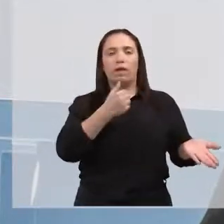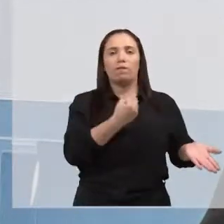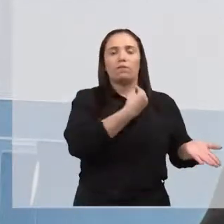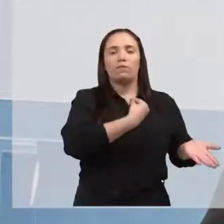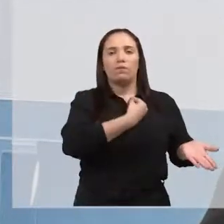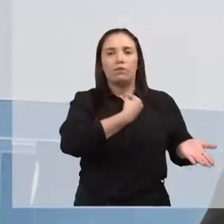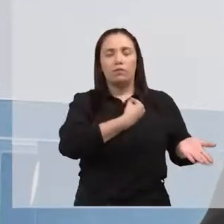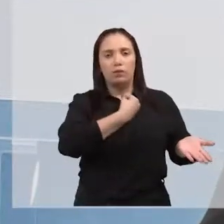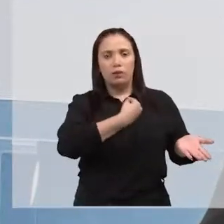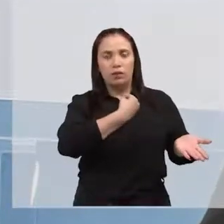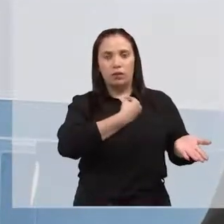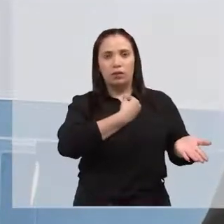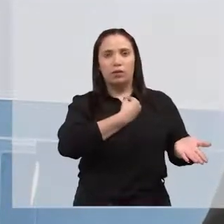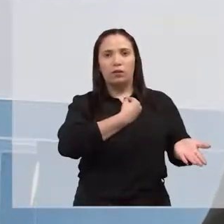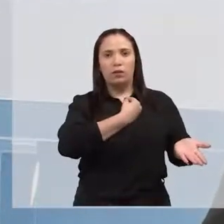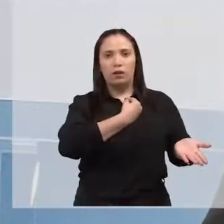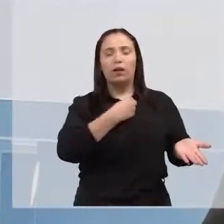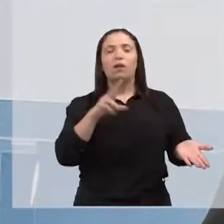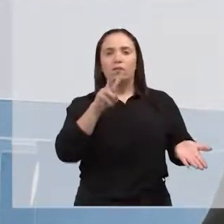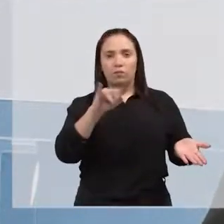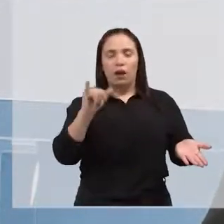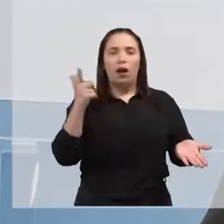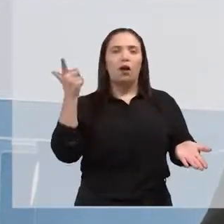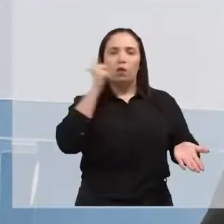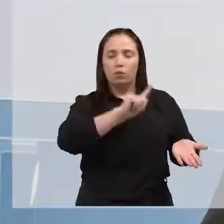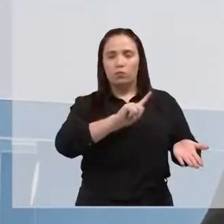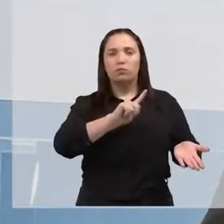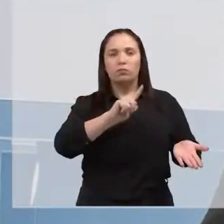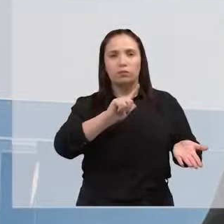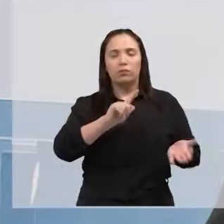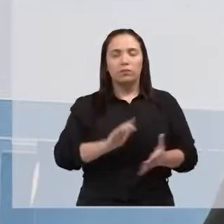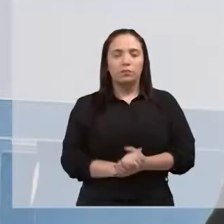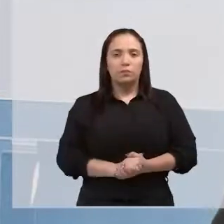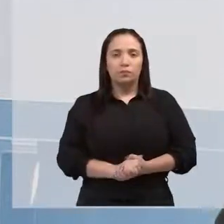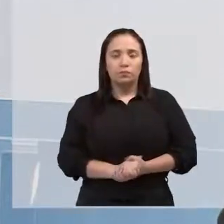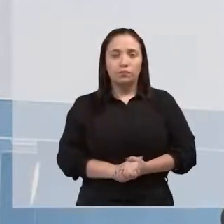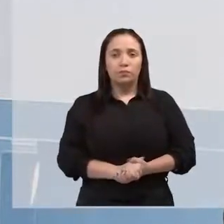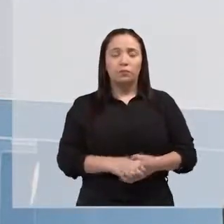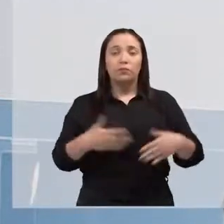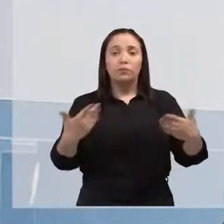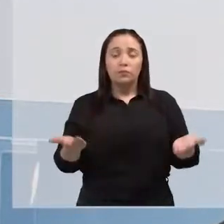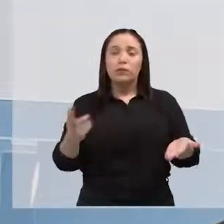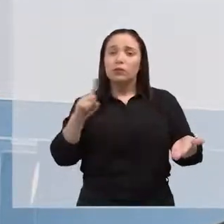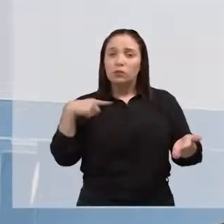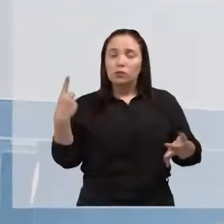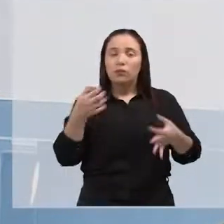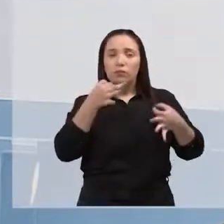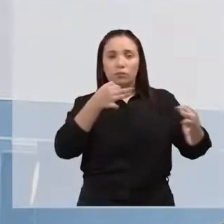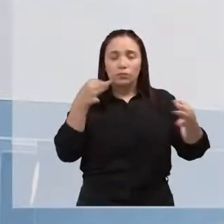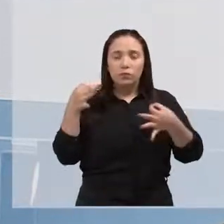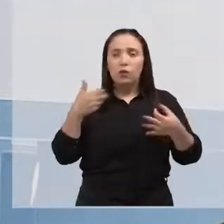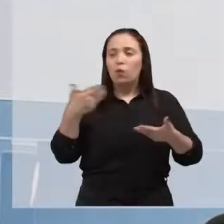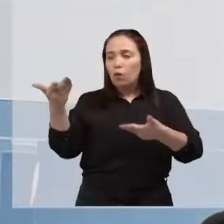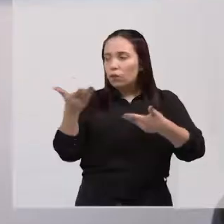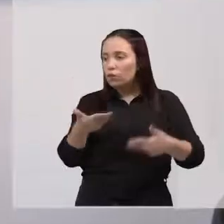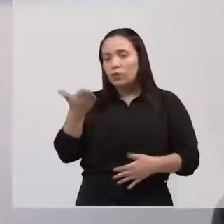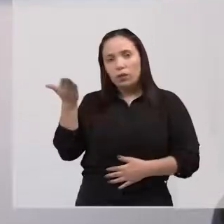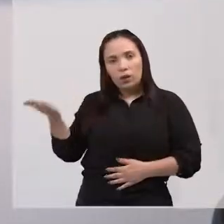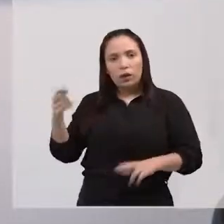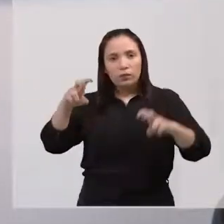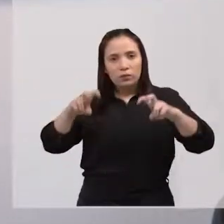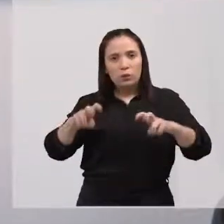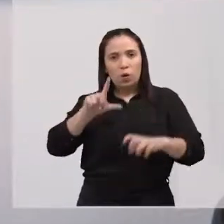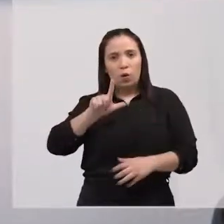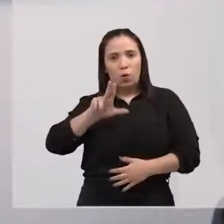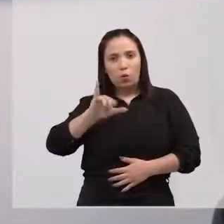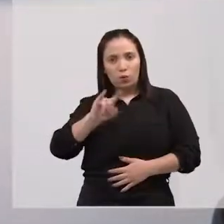não teve êxito, parece, e vai sair dessa sem sequelas. Mas para discutir isso, eu convidei meu companheiro Luiz Cláudio Barbosa,